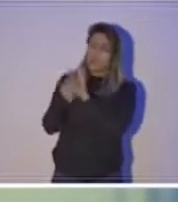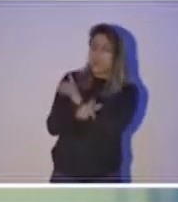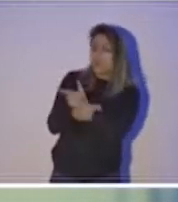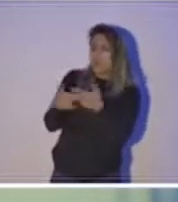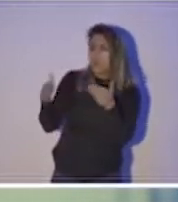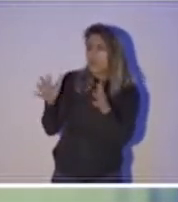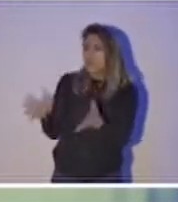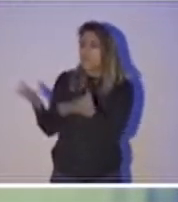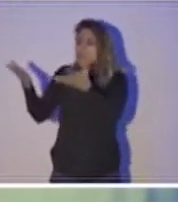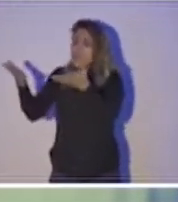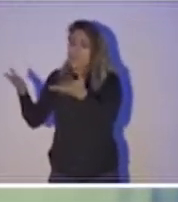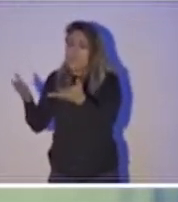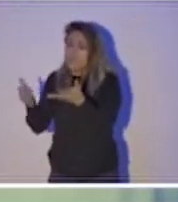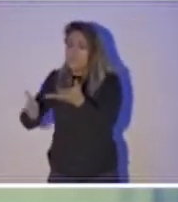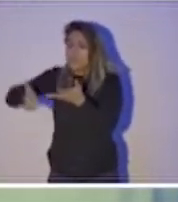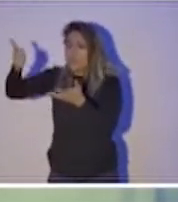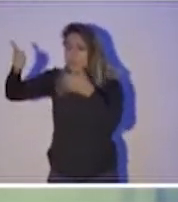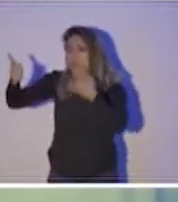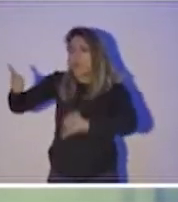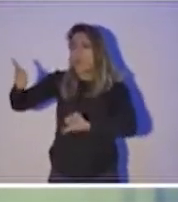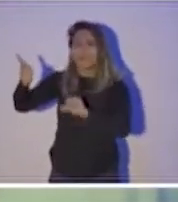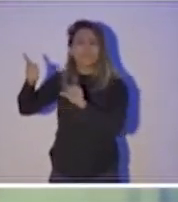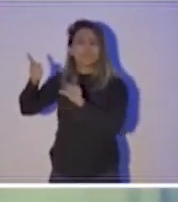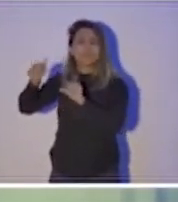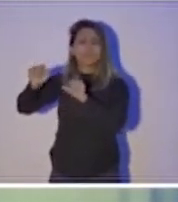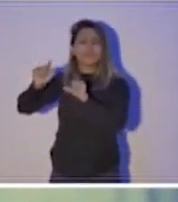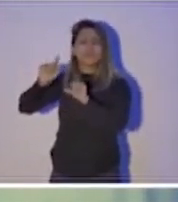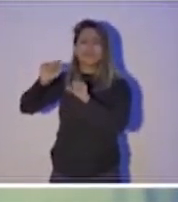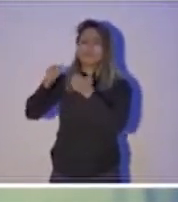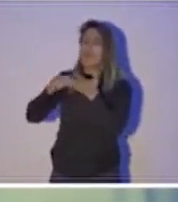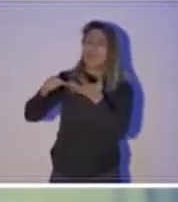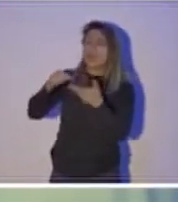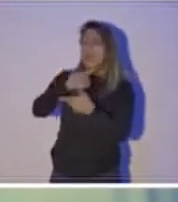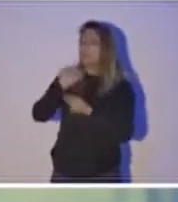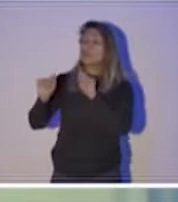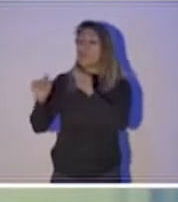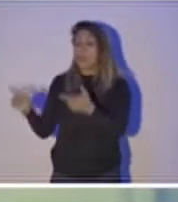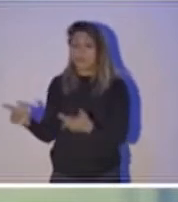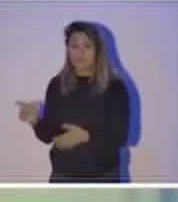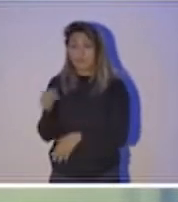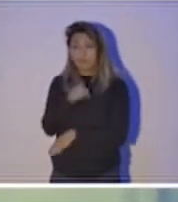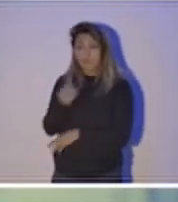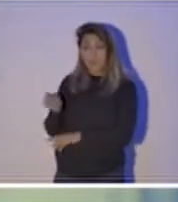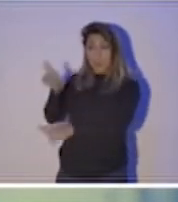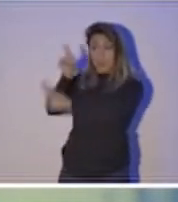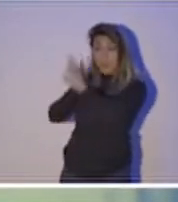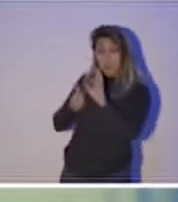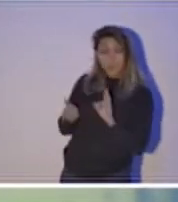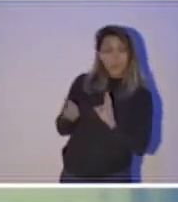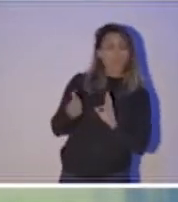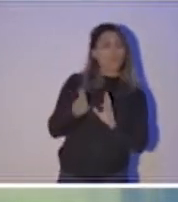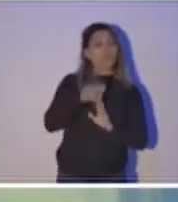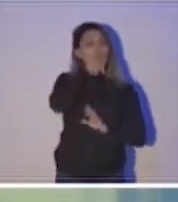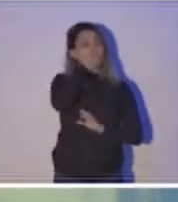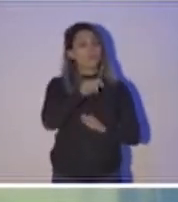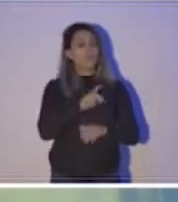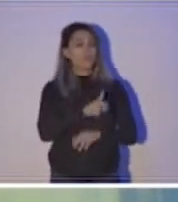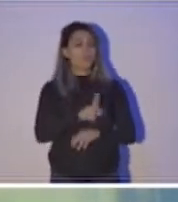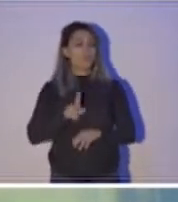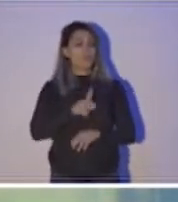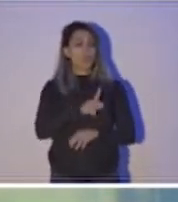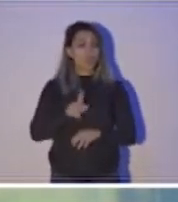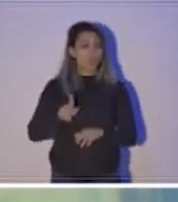que a qualidade e a dedicação do professor fazem toda a diferença e que vocês percebem, por exemplo, quando uma aula não